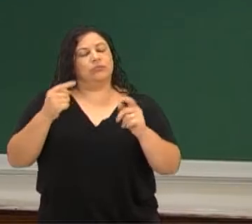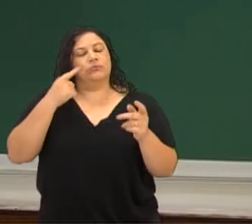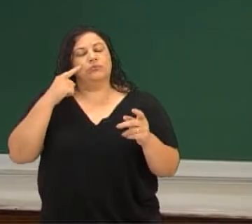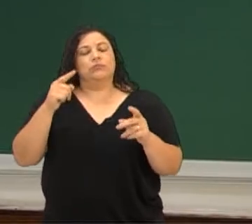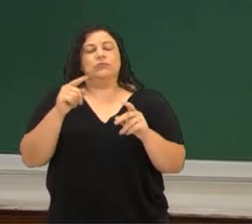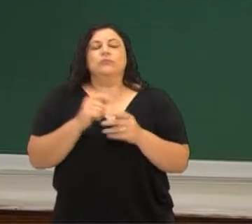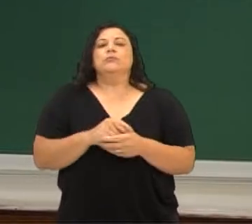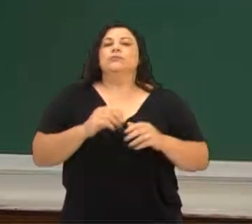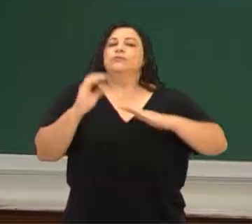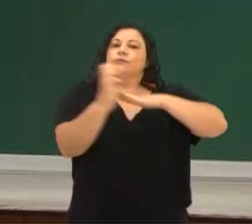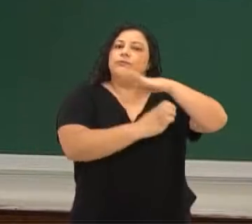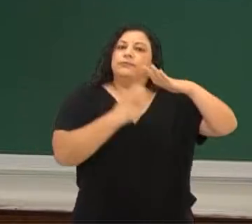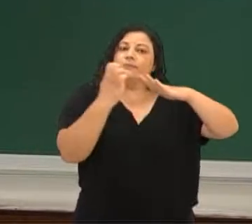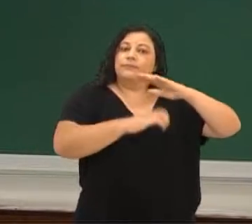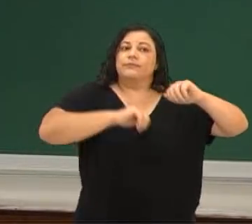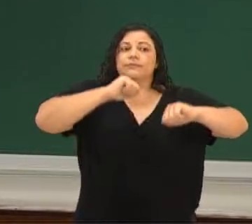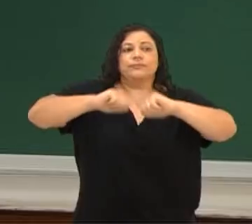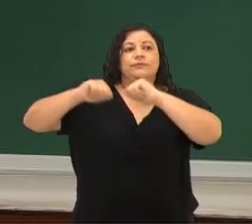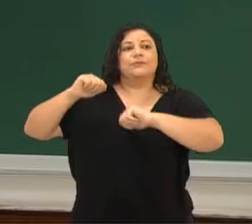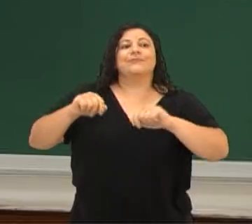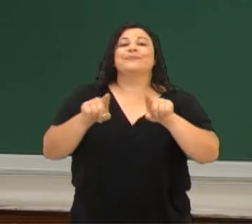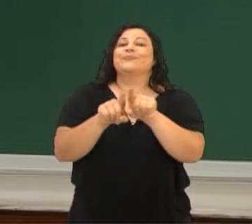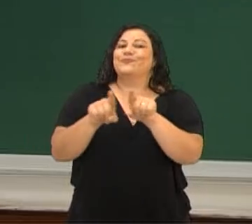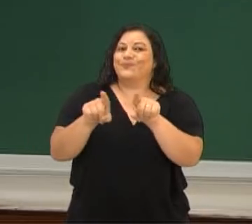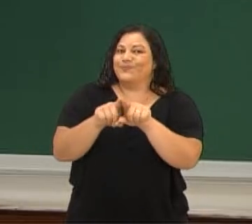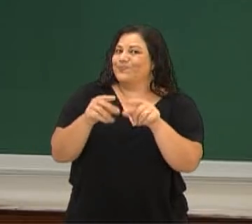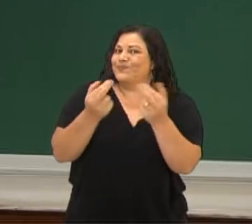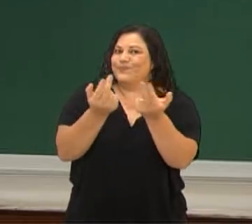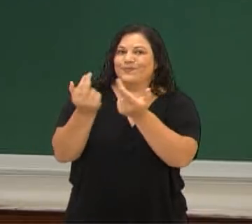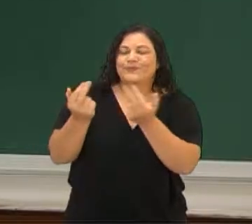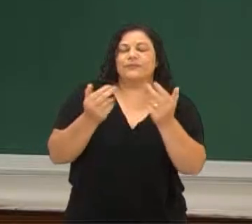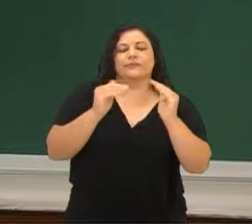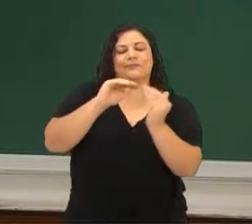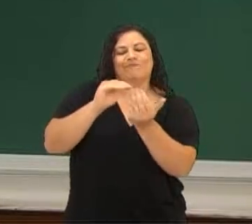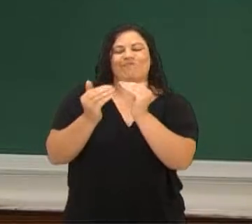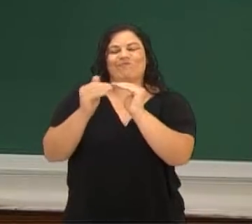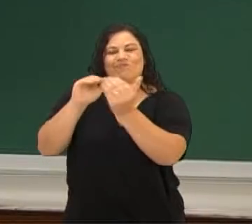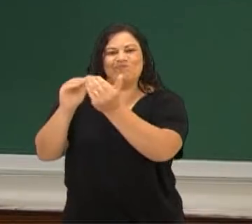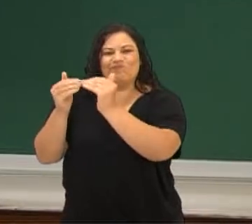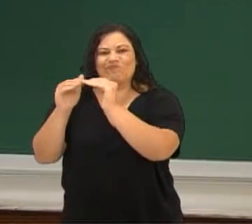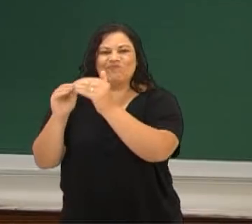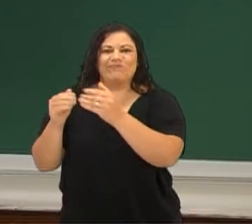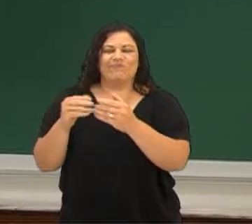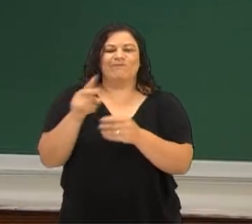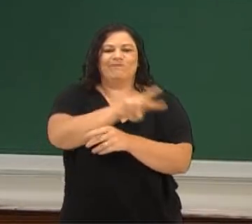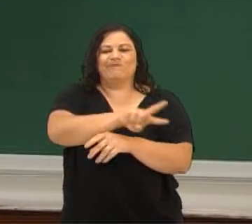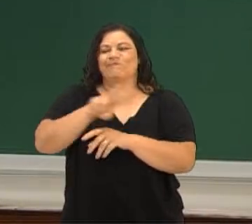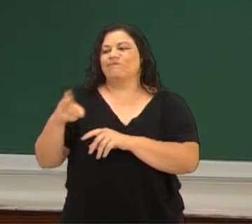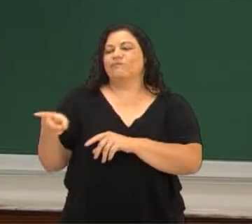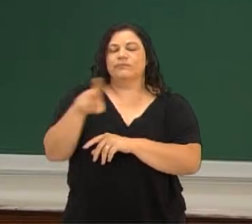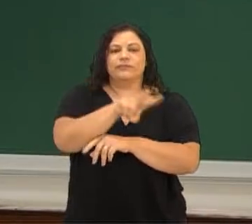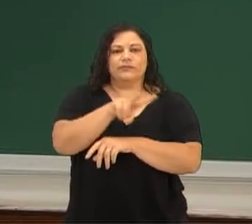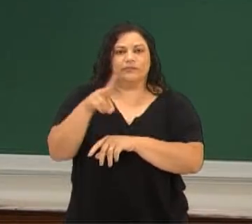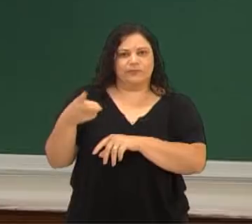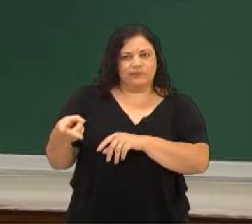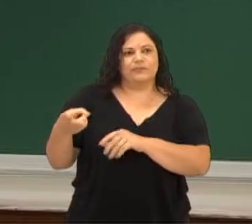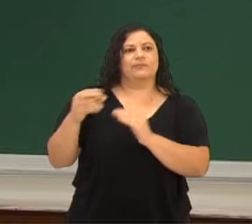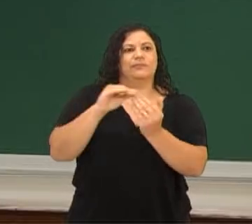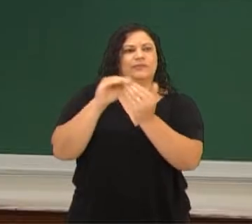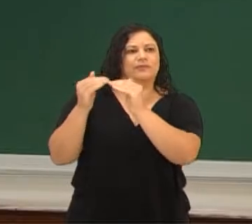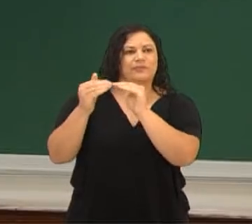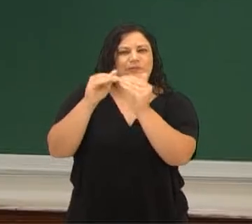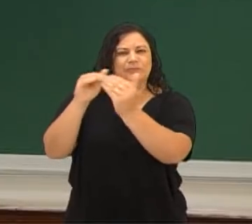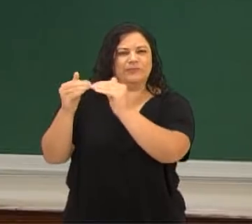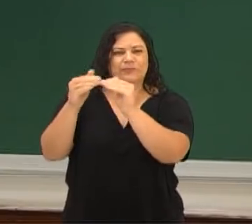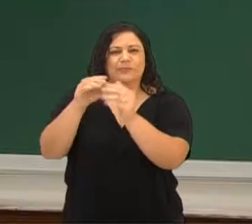industrialização, e no mesmo lugar você tem áreas nessa situação de ocupação irregular, nas encostas de morros, aqui, ó,